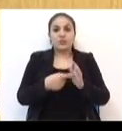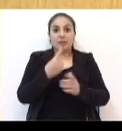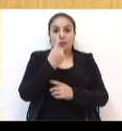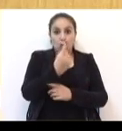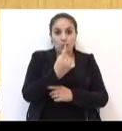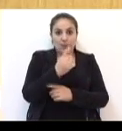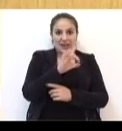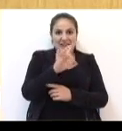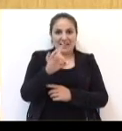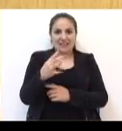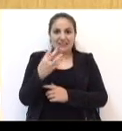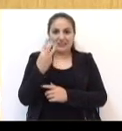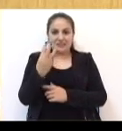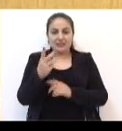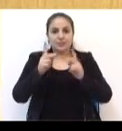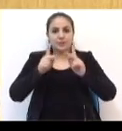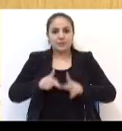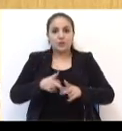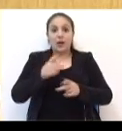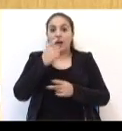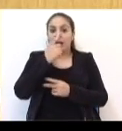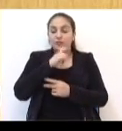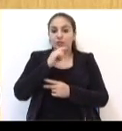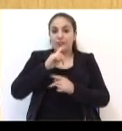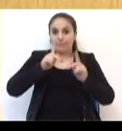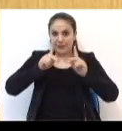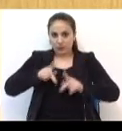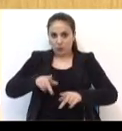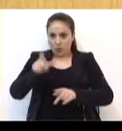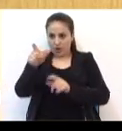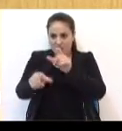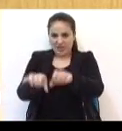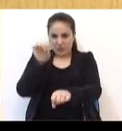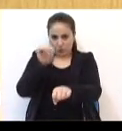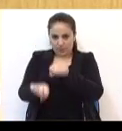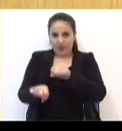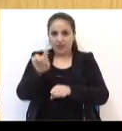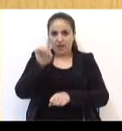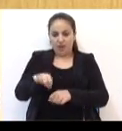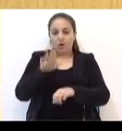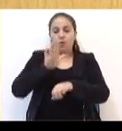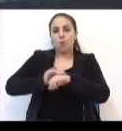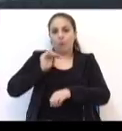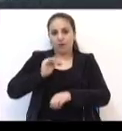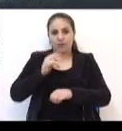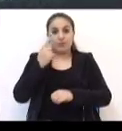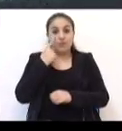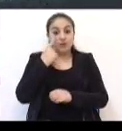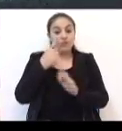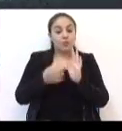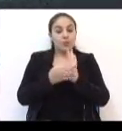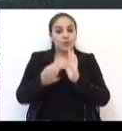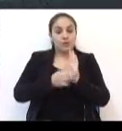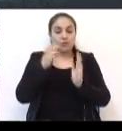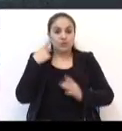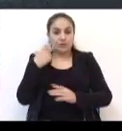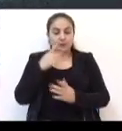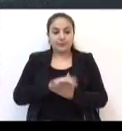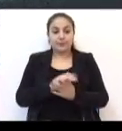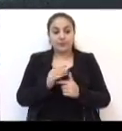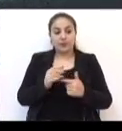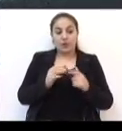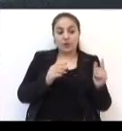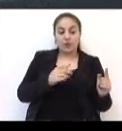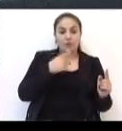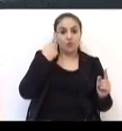considera a vítima culpada pelo estupro. Veja a opinião dos vereadores sobre o levantamento. De um lado está o vereador